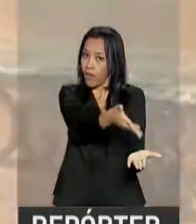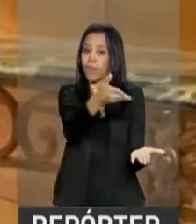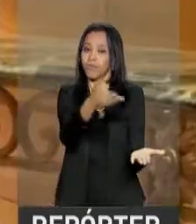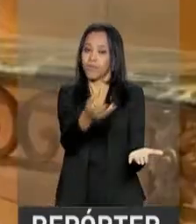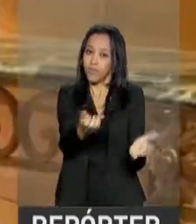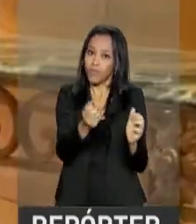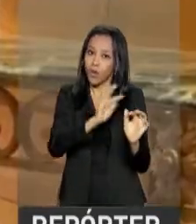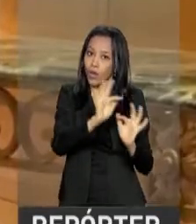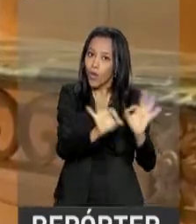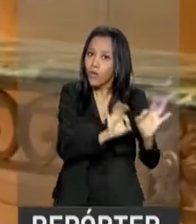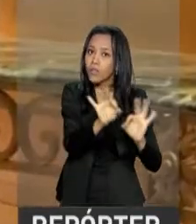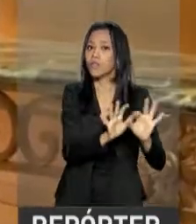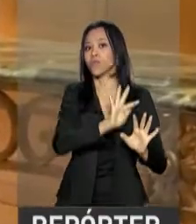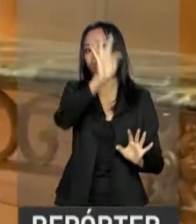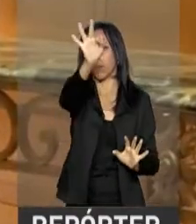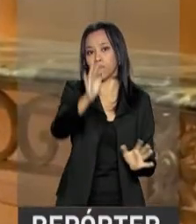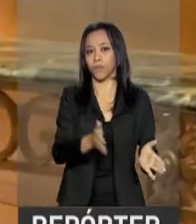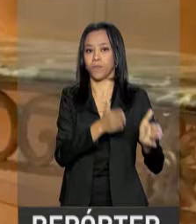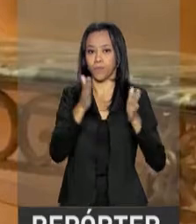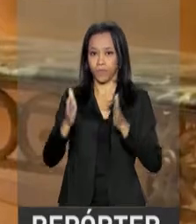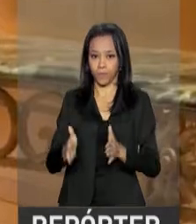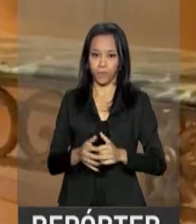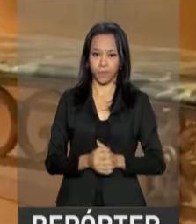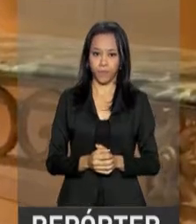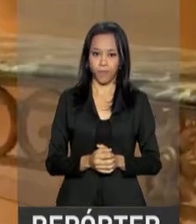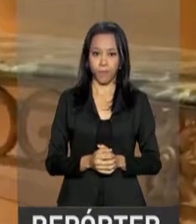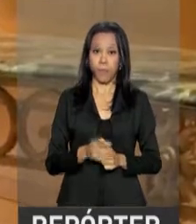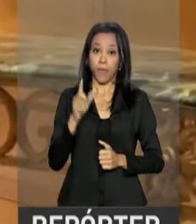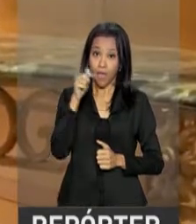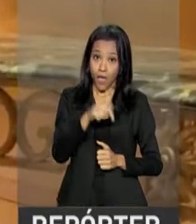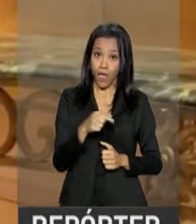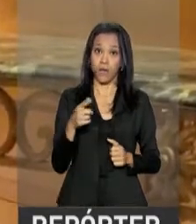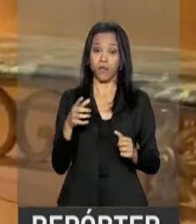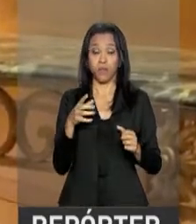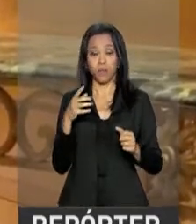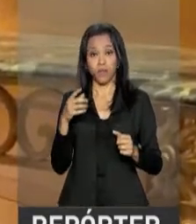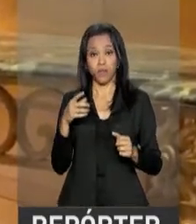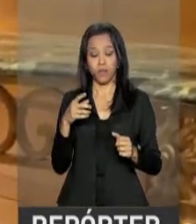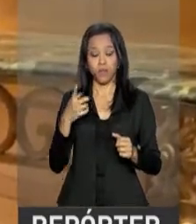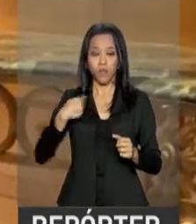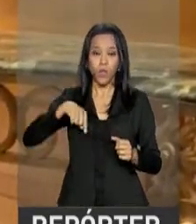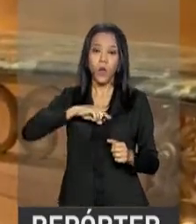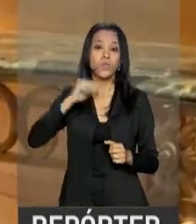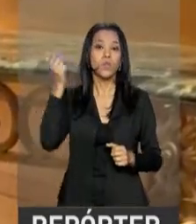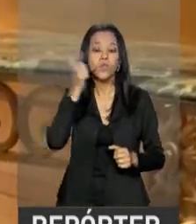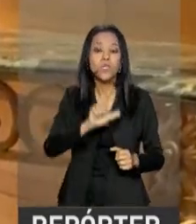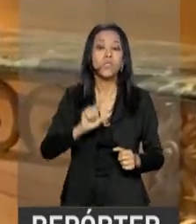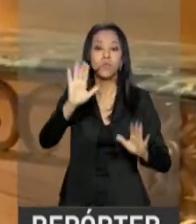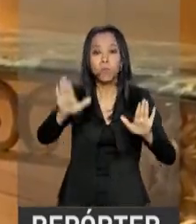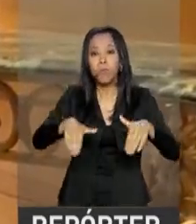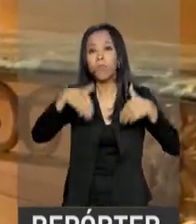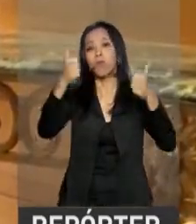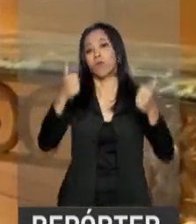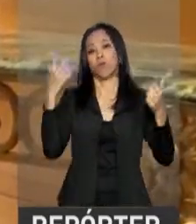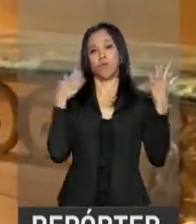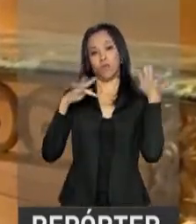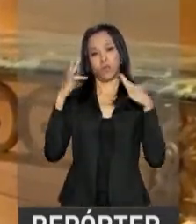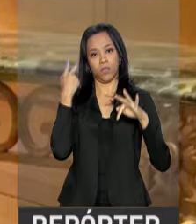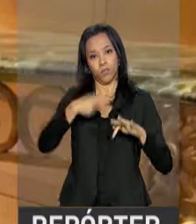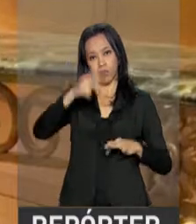futuro são essas relações que o time tem que fazer com que nós possamos melhorar o turismo brasileiro